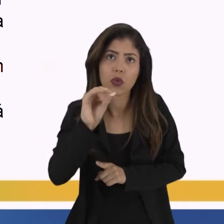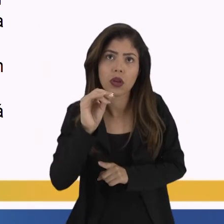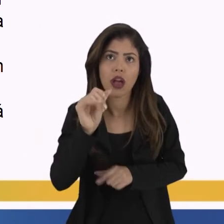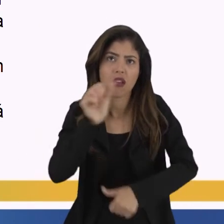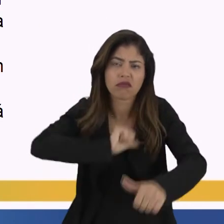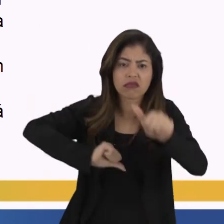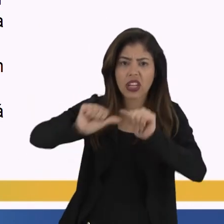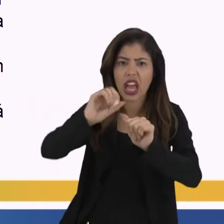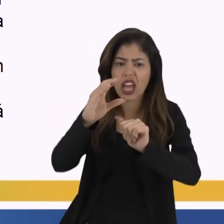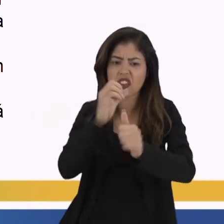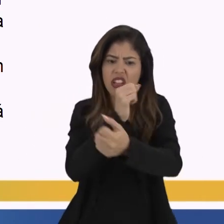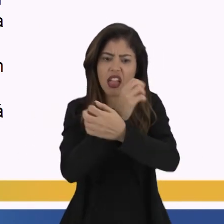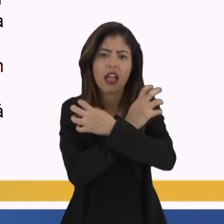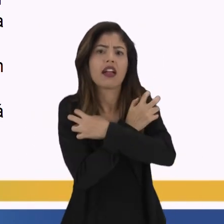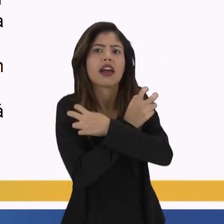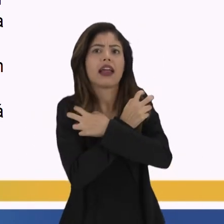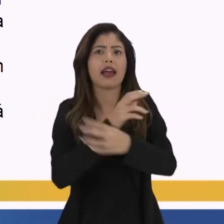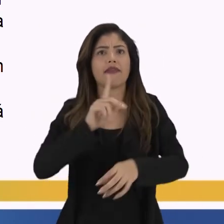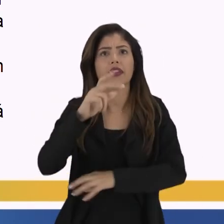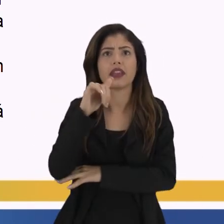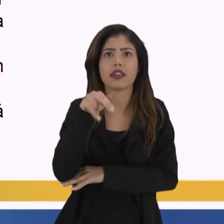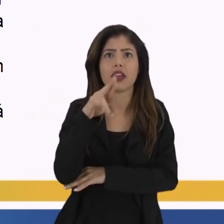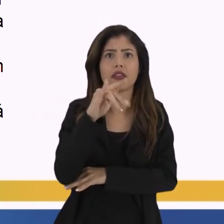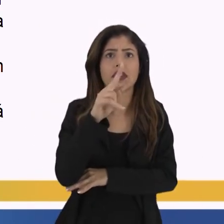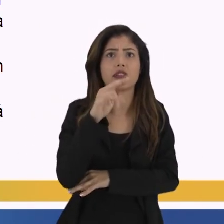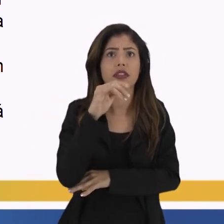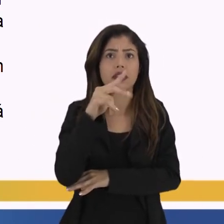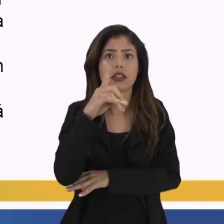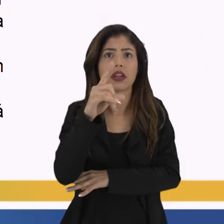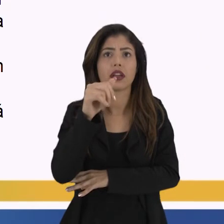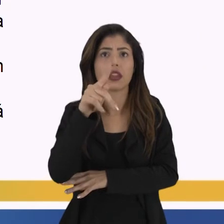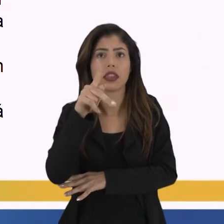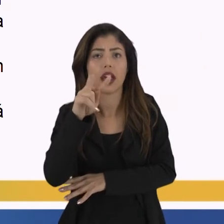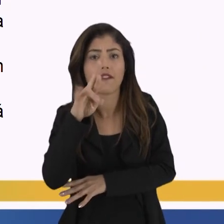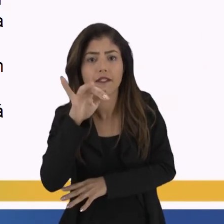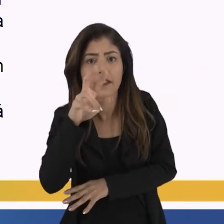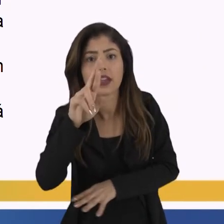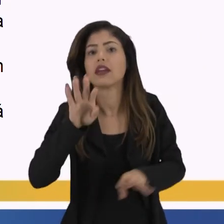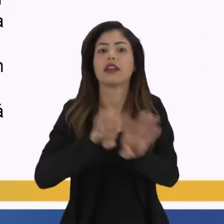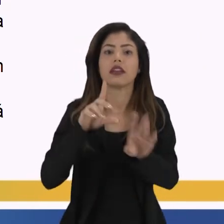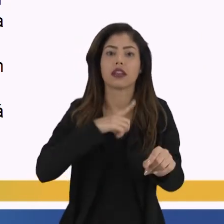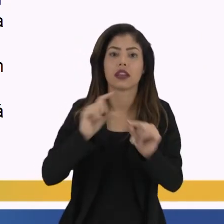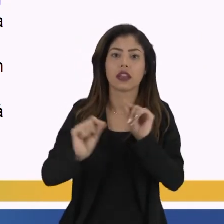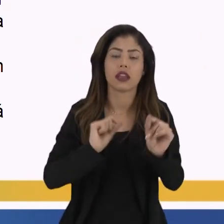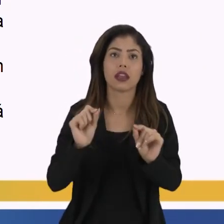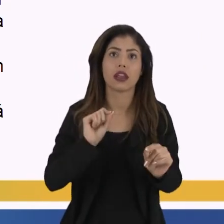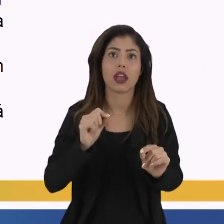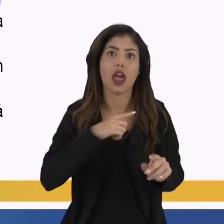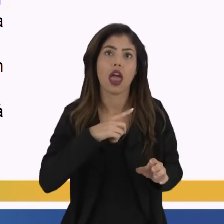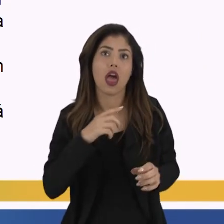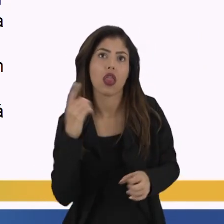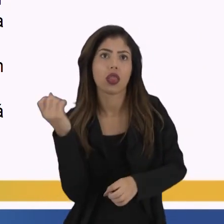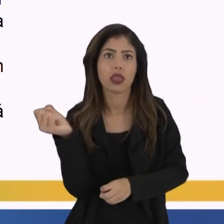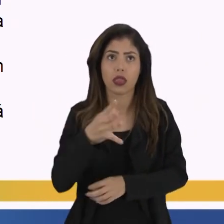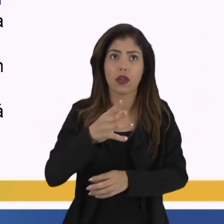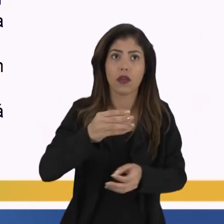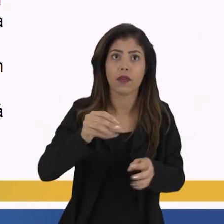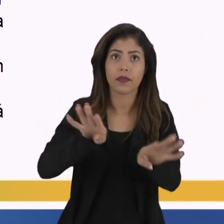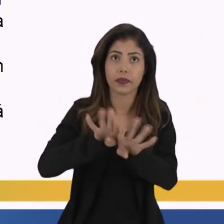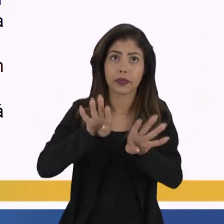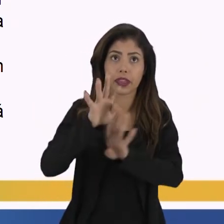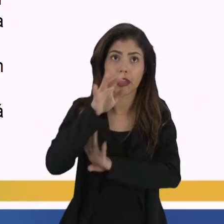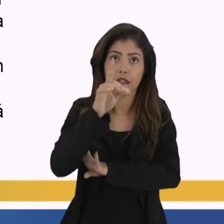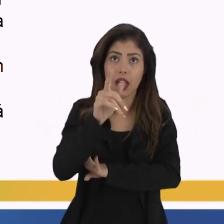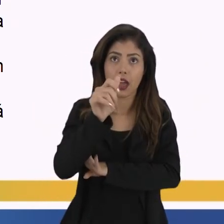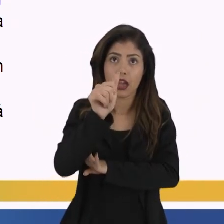contração cadavérica, porque foi escrito do além e é uma obra de finado e trata apenas de fatos da eternidade. Na letra C, é